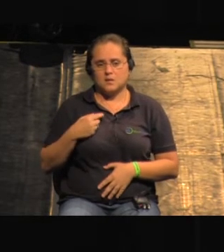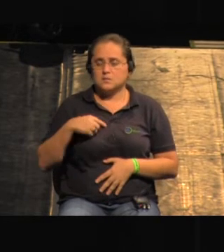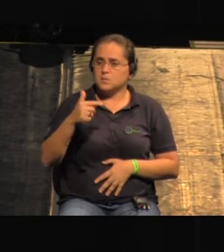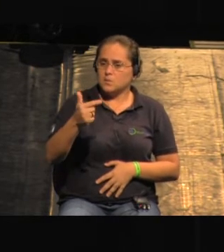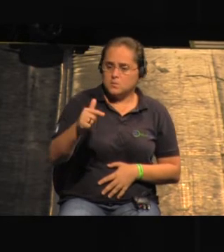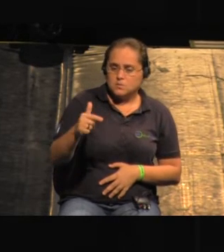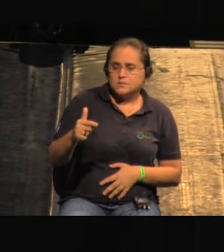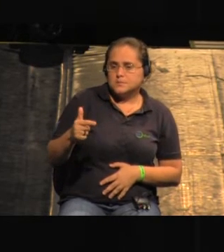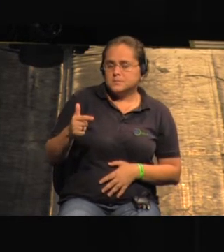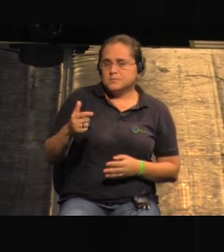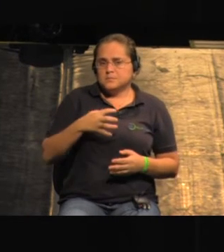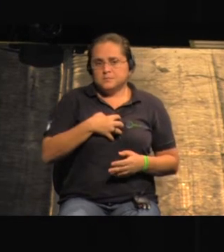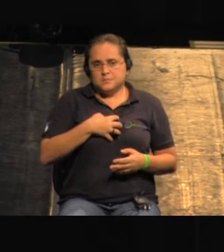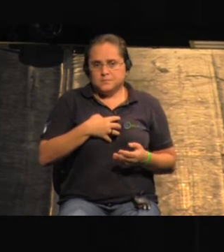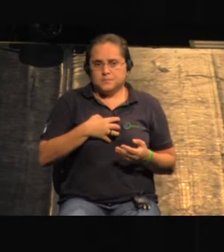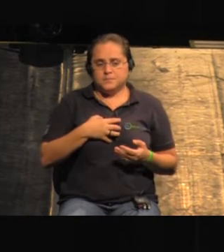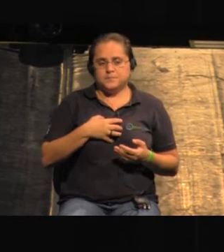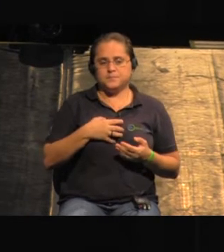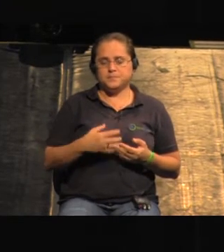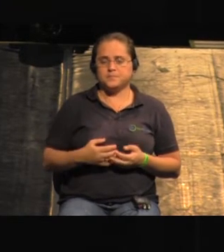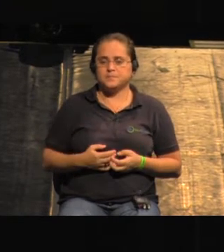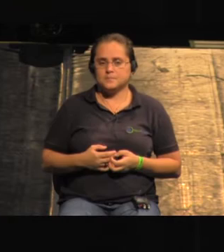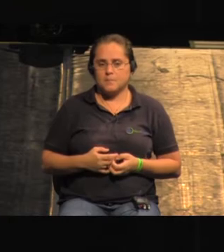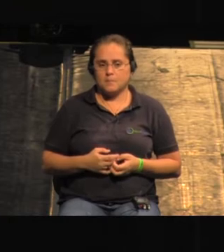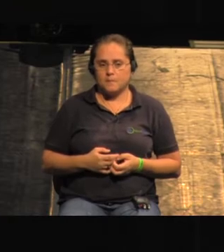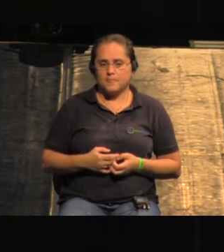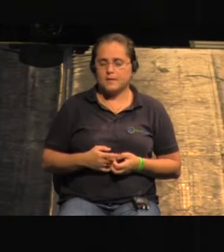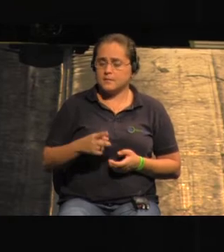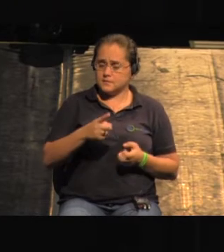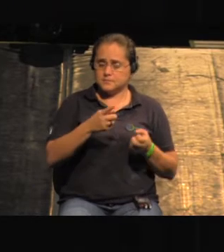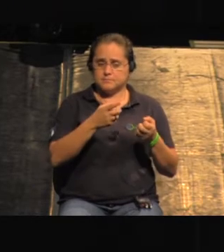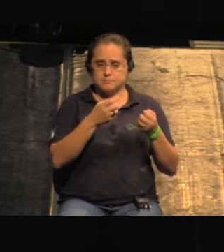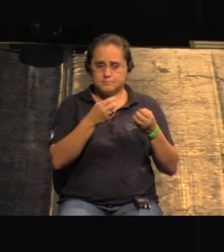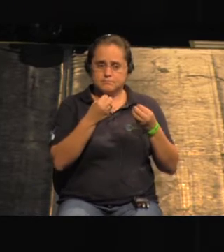estão lá. Nós não temos a intenção, eles